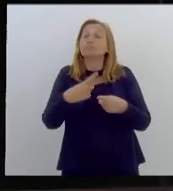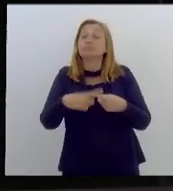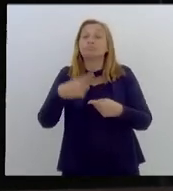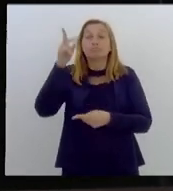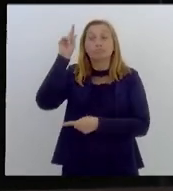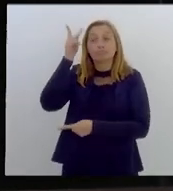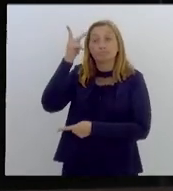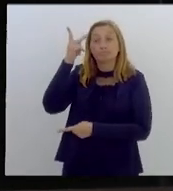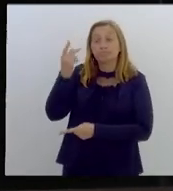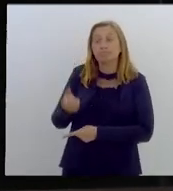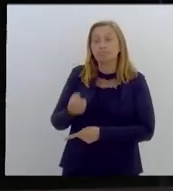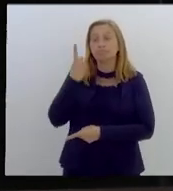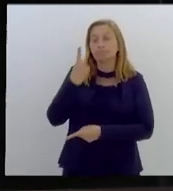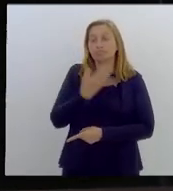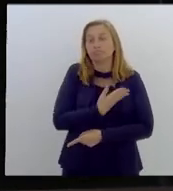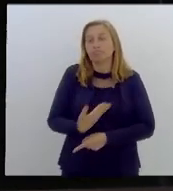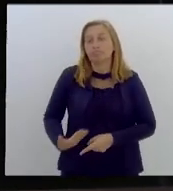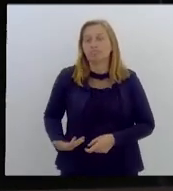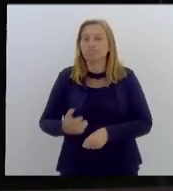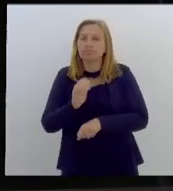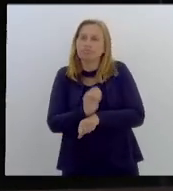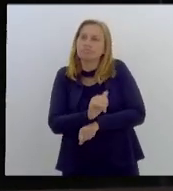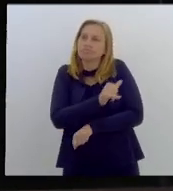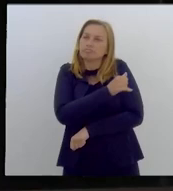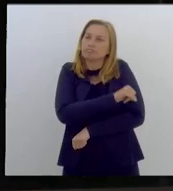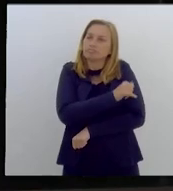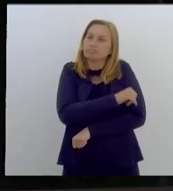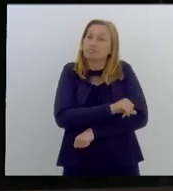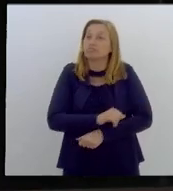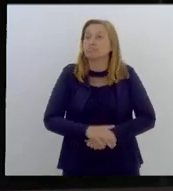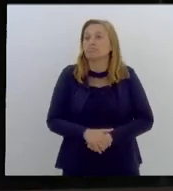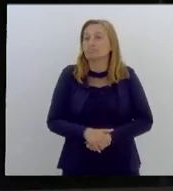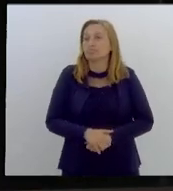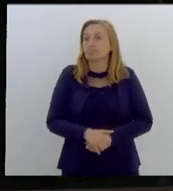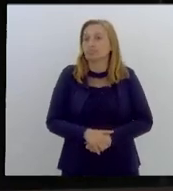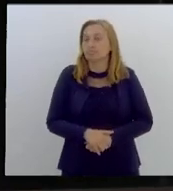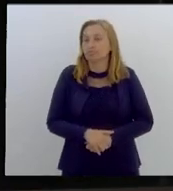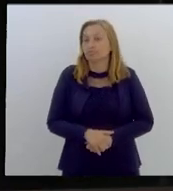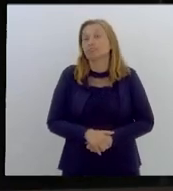dos ex-governadores do Estado do Rio de Janeiro, né,